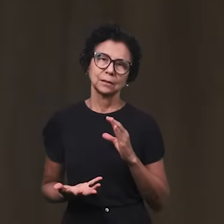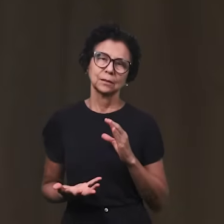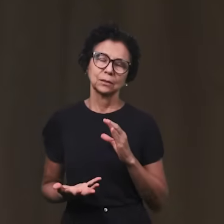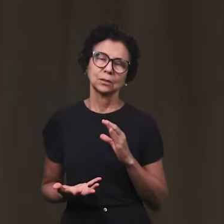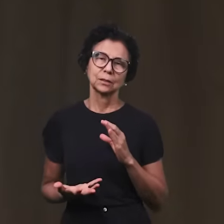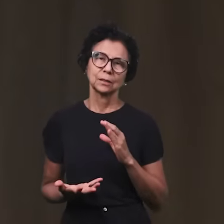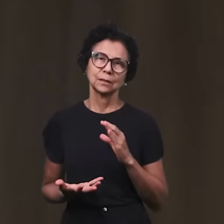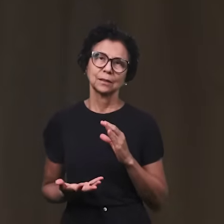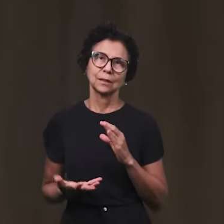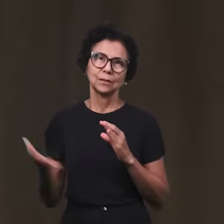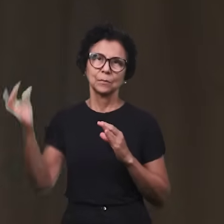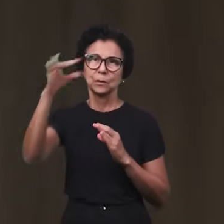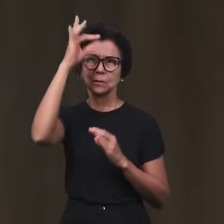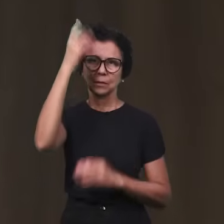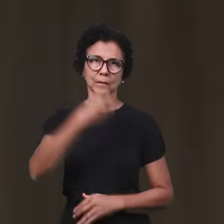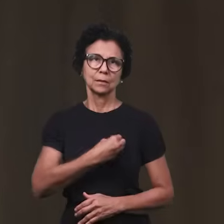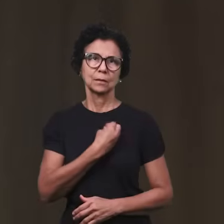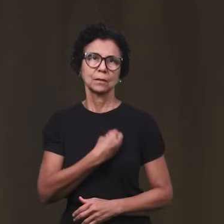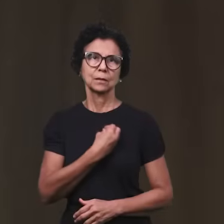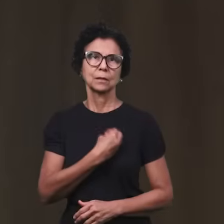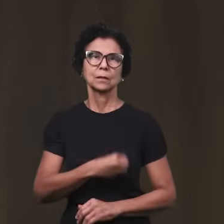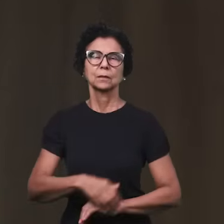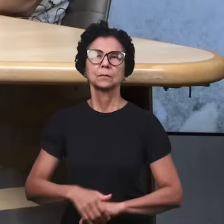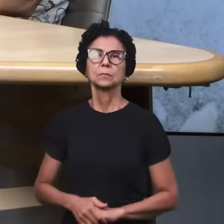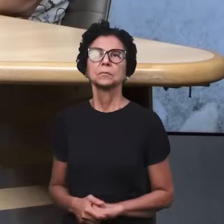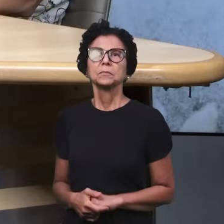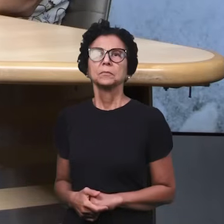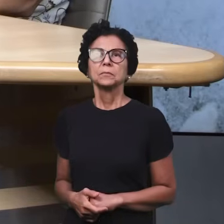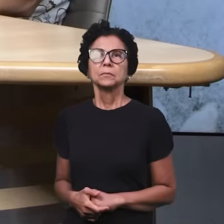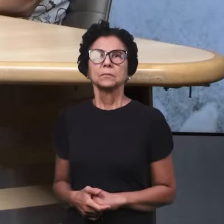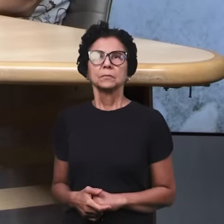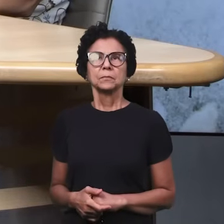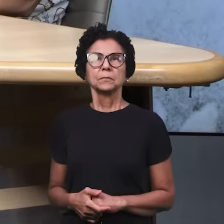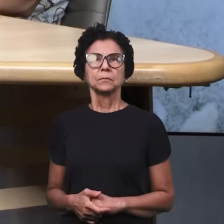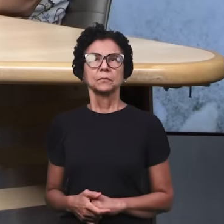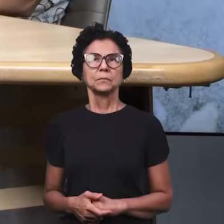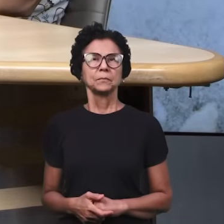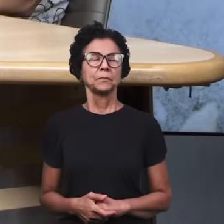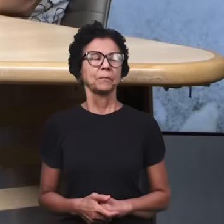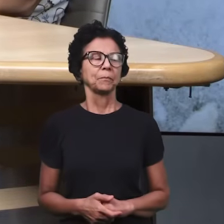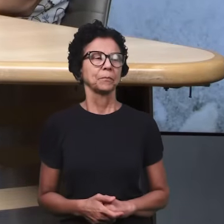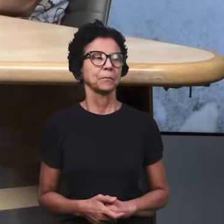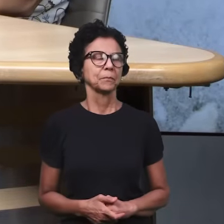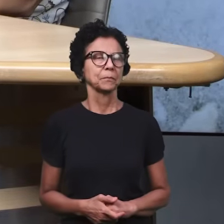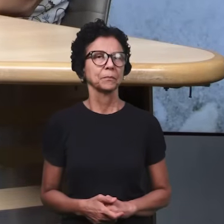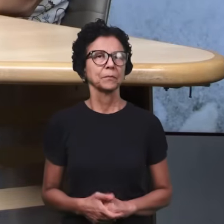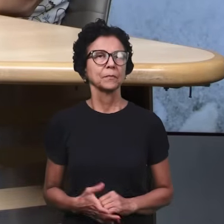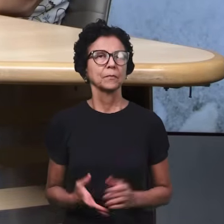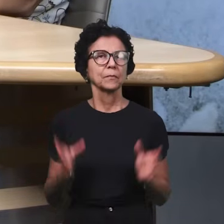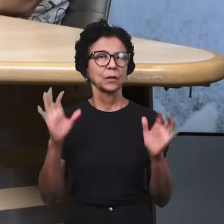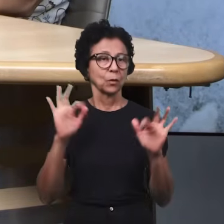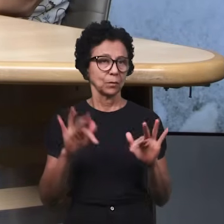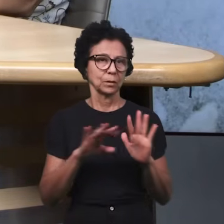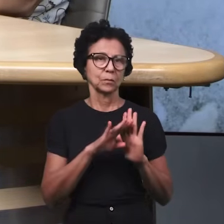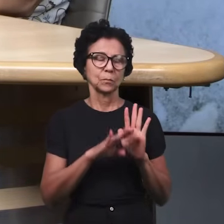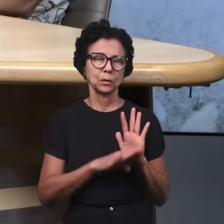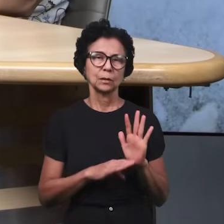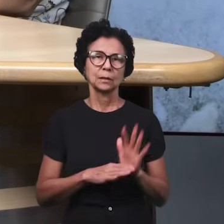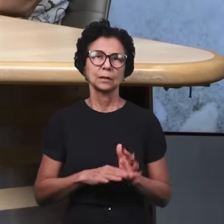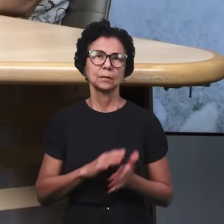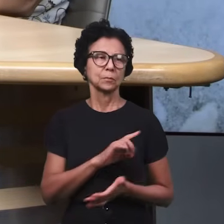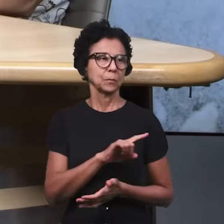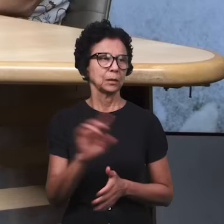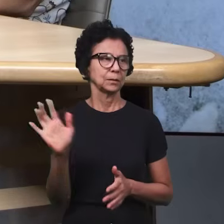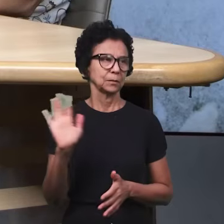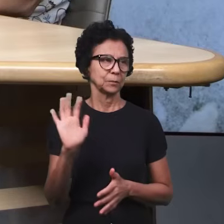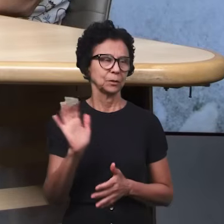no fruto do Espírito. Amém, queridas. Estamos chegando ao final, que vocês possam encerrar, possam despedir